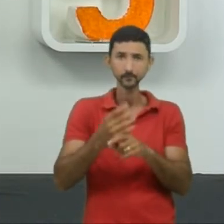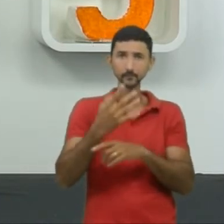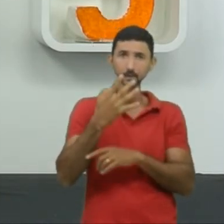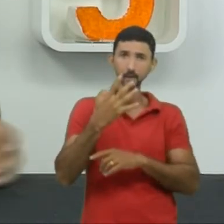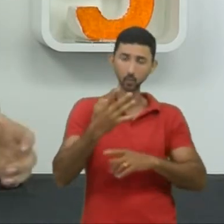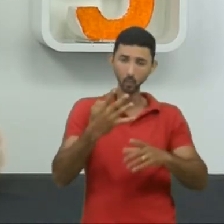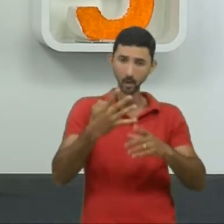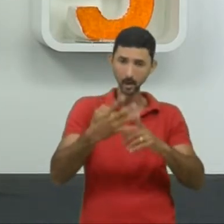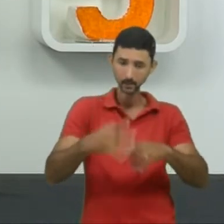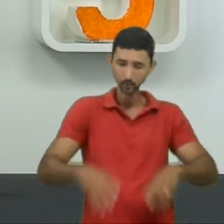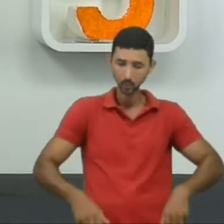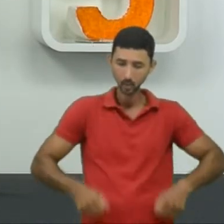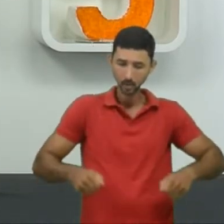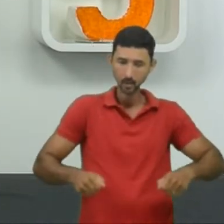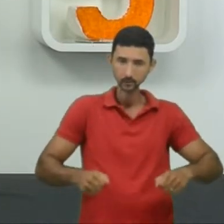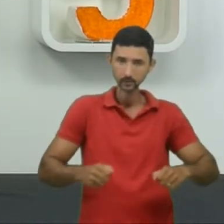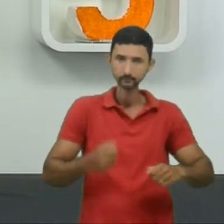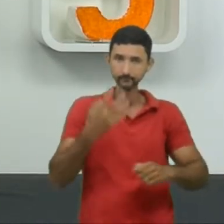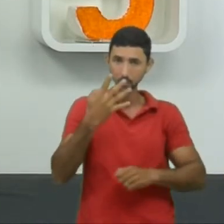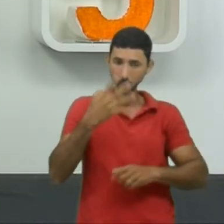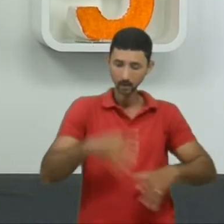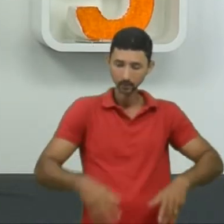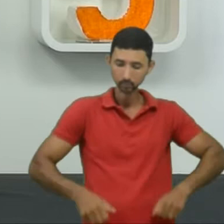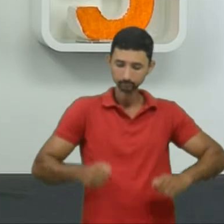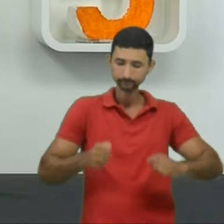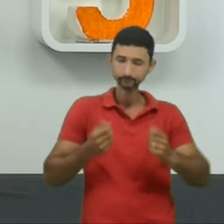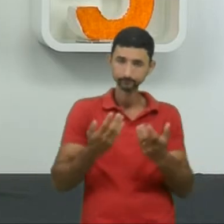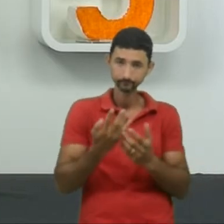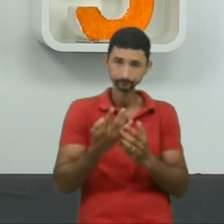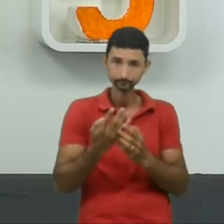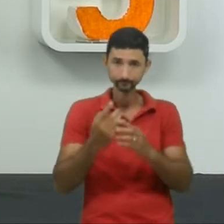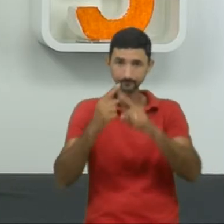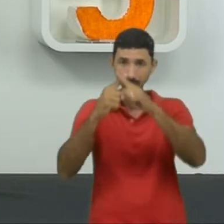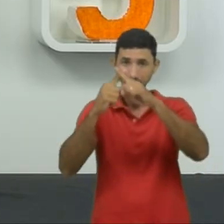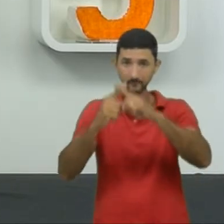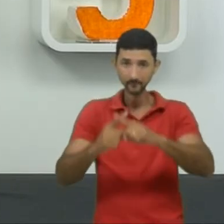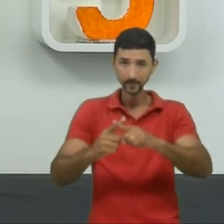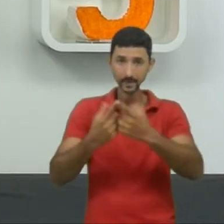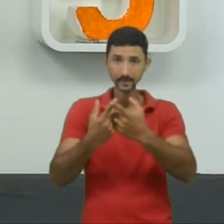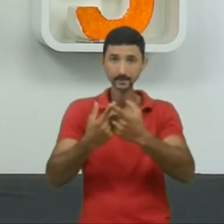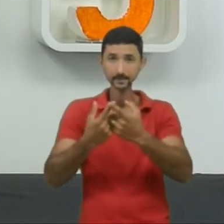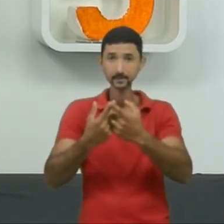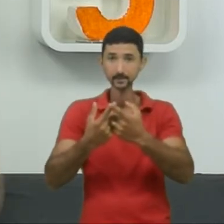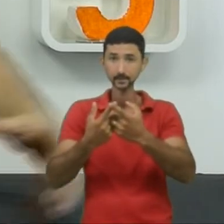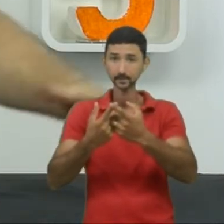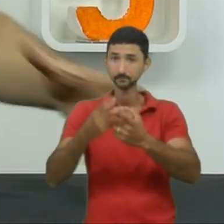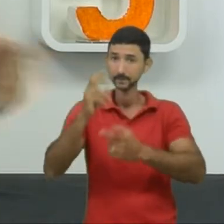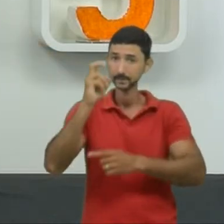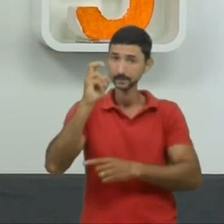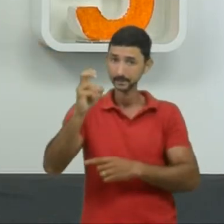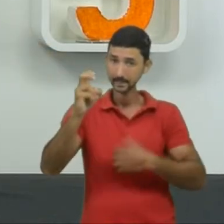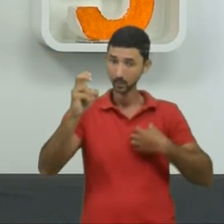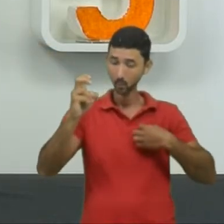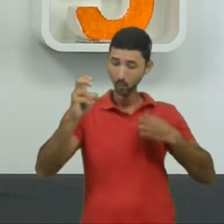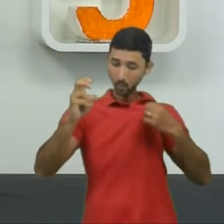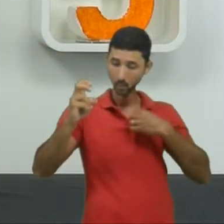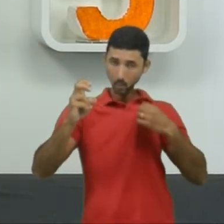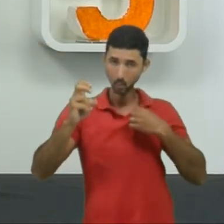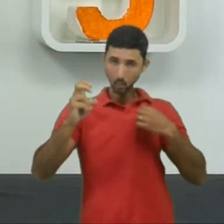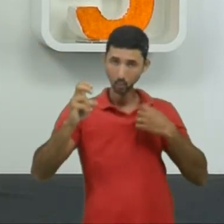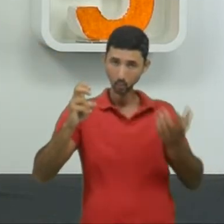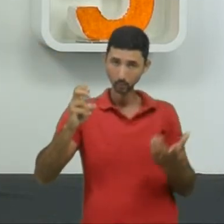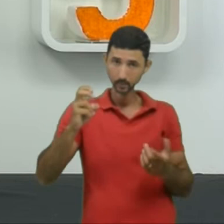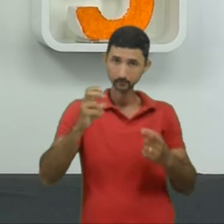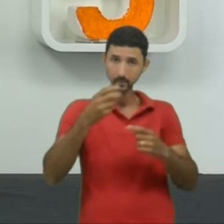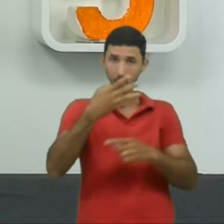4 calças, 4 o número de calças, e multiplica por 5, que é o número de camisas. 4